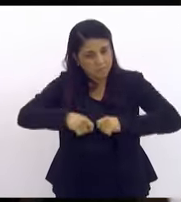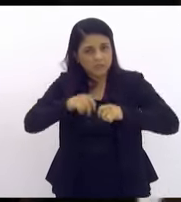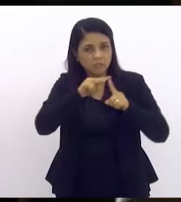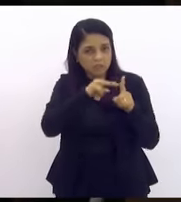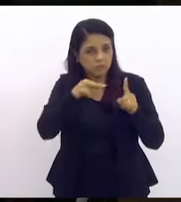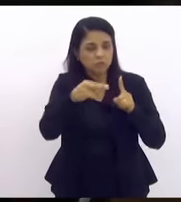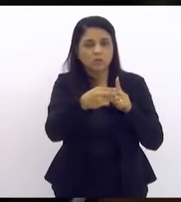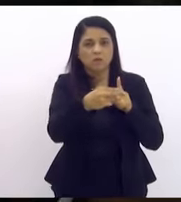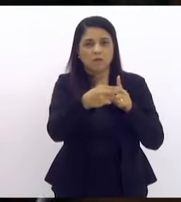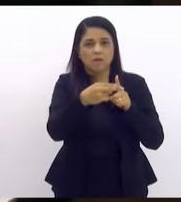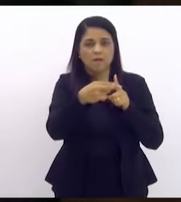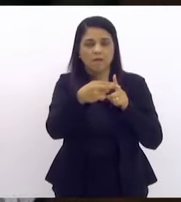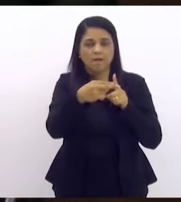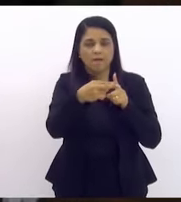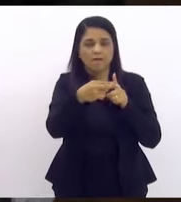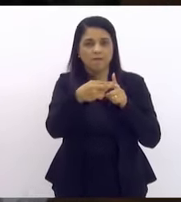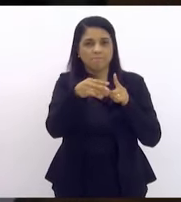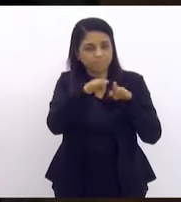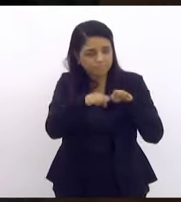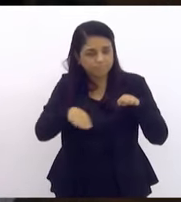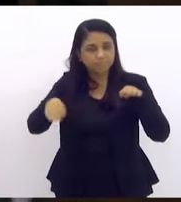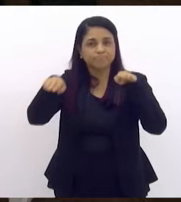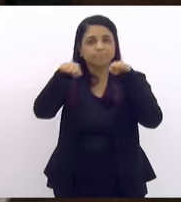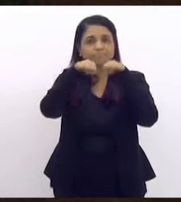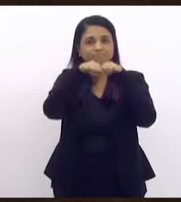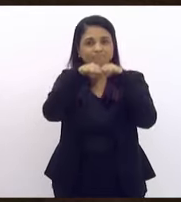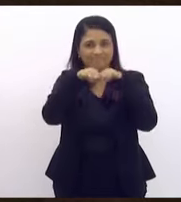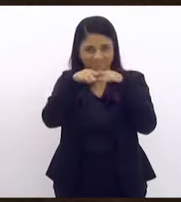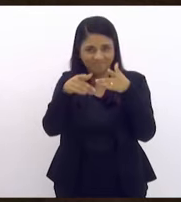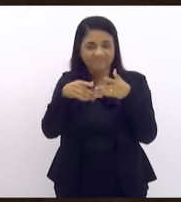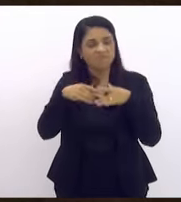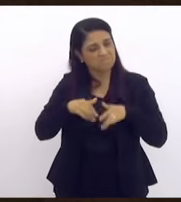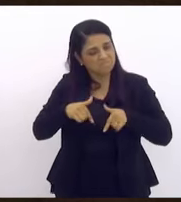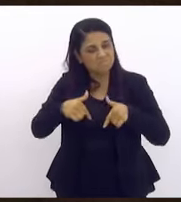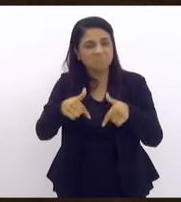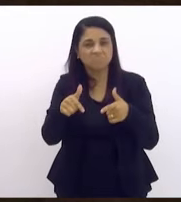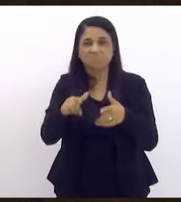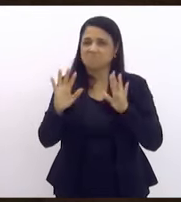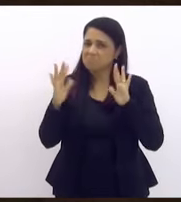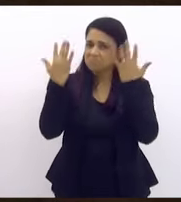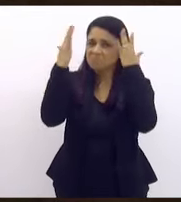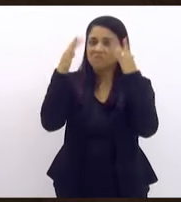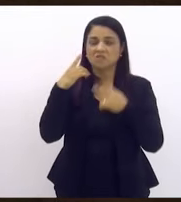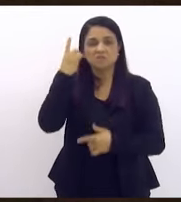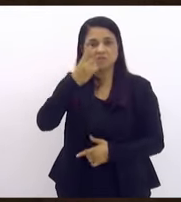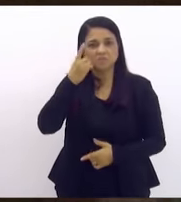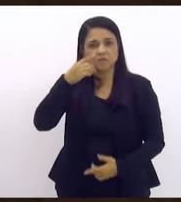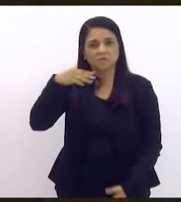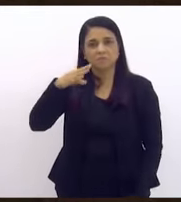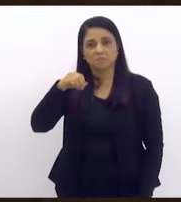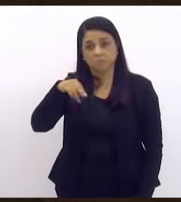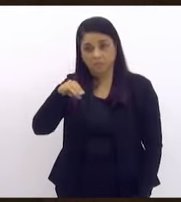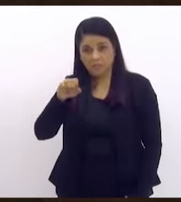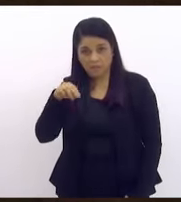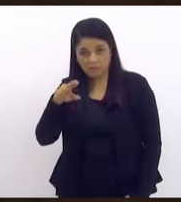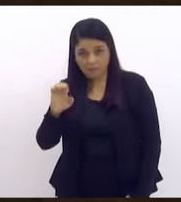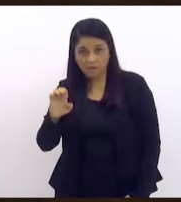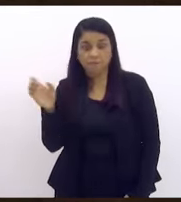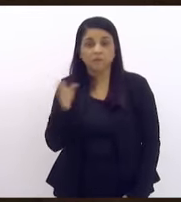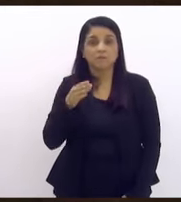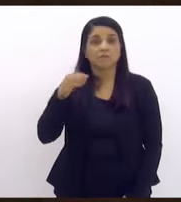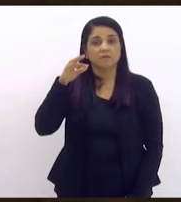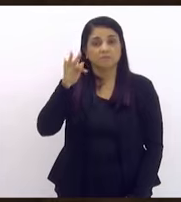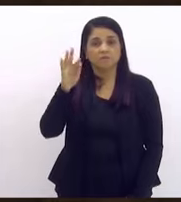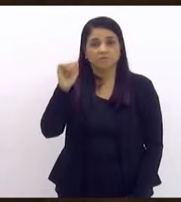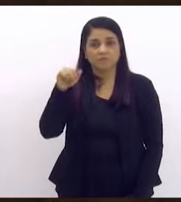olhar para o outro com a devida diferença. Então, extremamente favorável à iniciativa e parabenizo mais uma vez o deputado Carlos Mink e a deputada